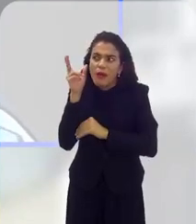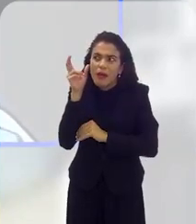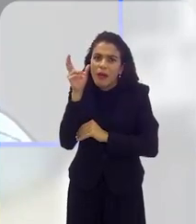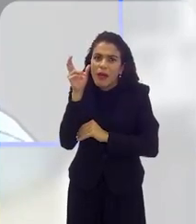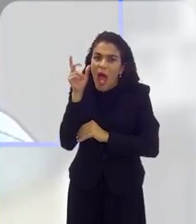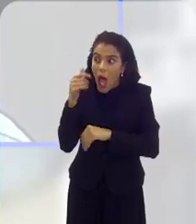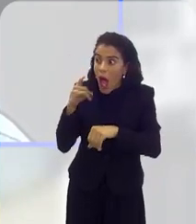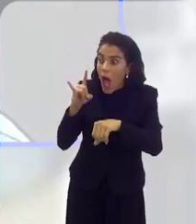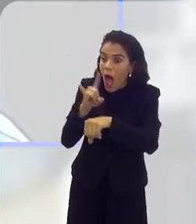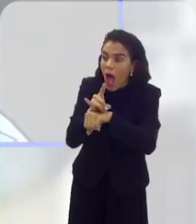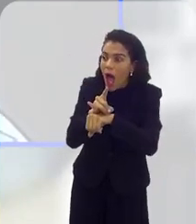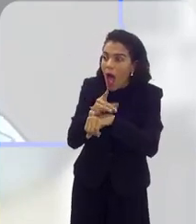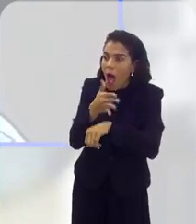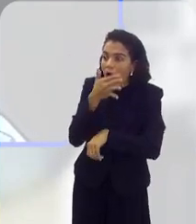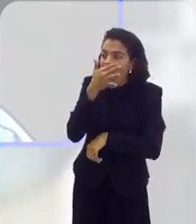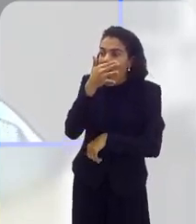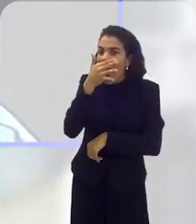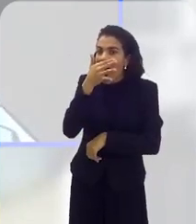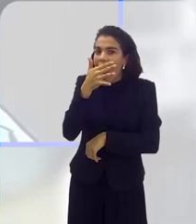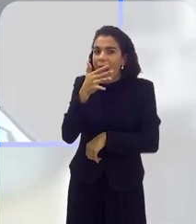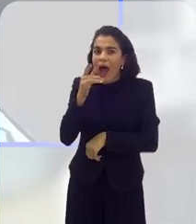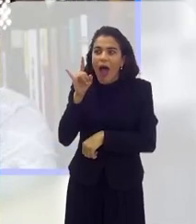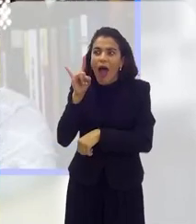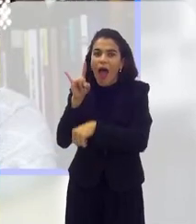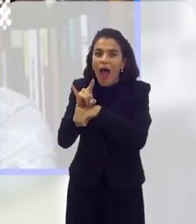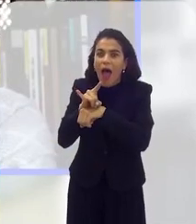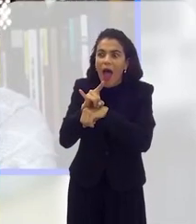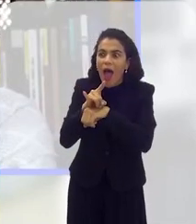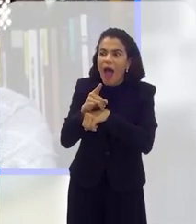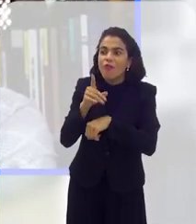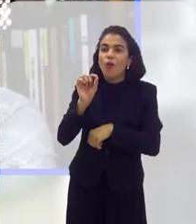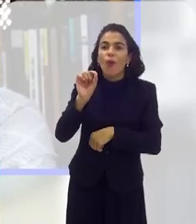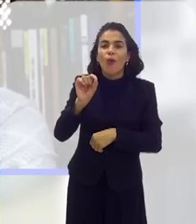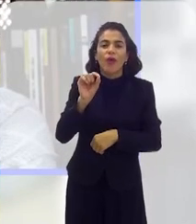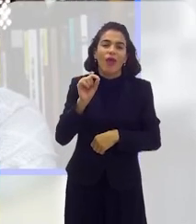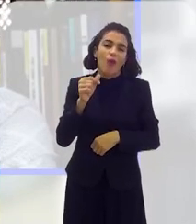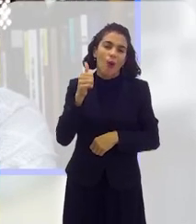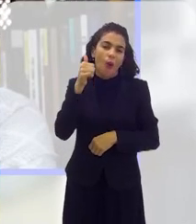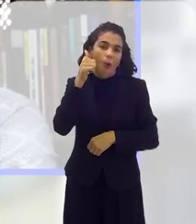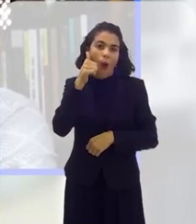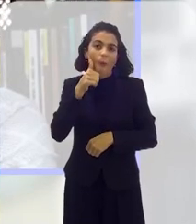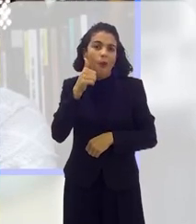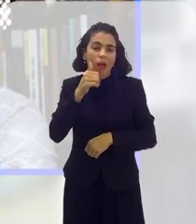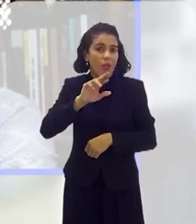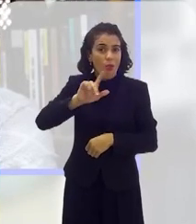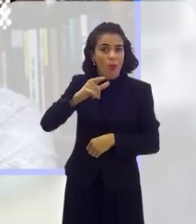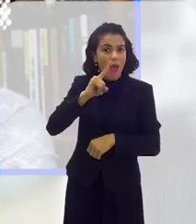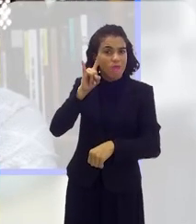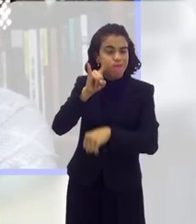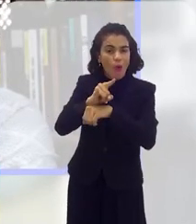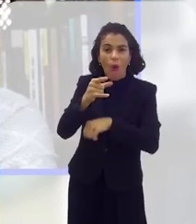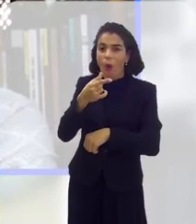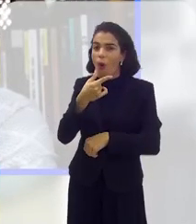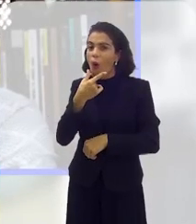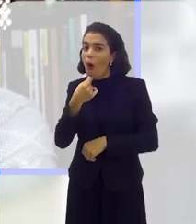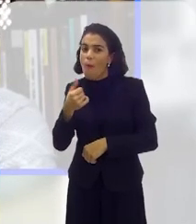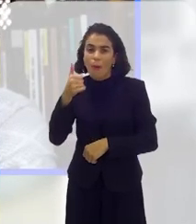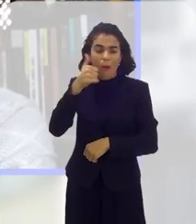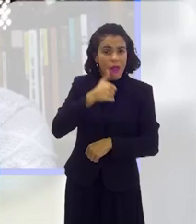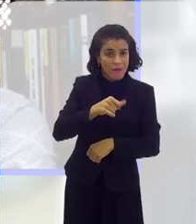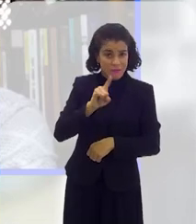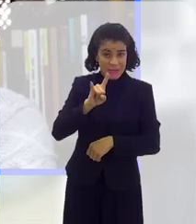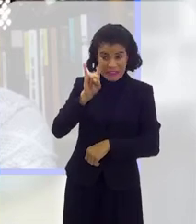esse adultério teria sido, eu concluí, né, teria sido cometido com uma moça e não com um homem. Porque